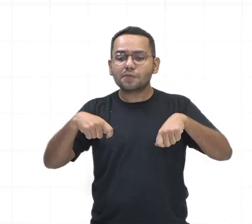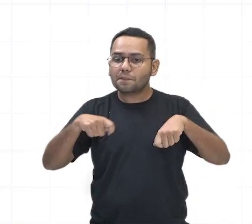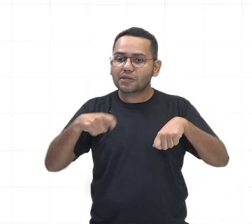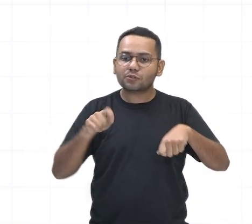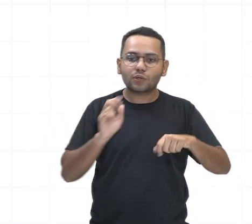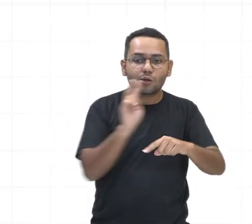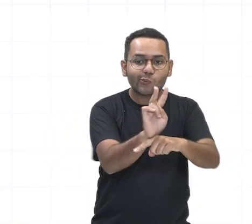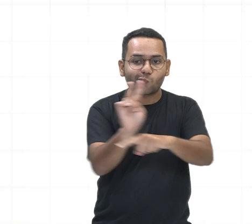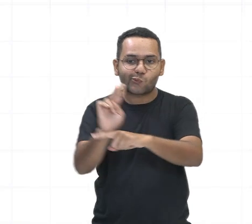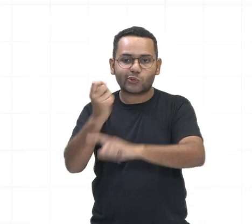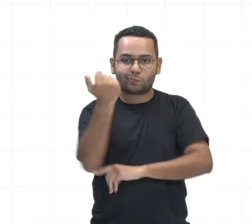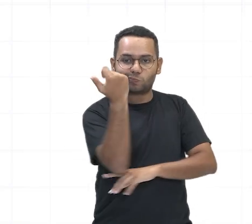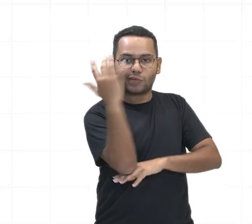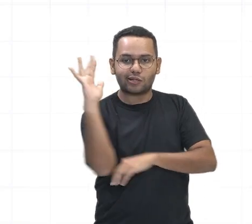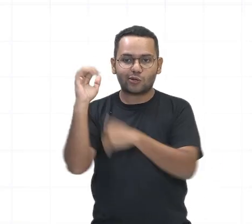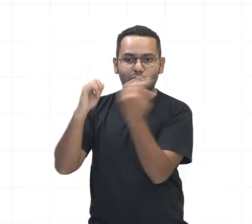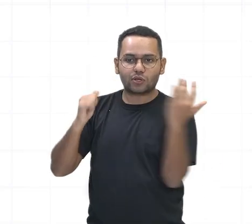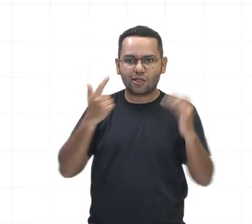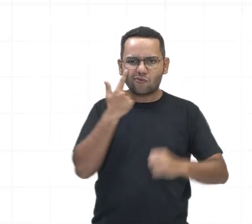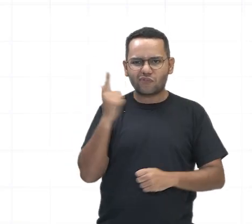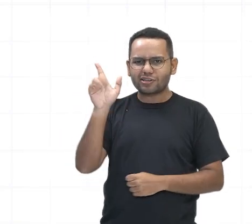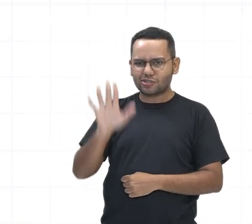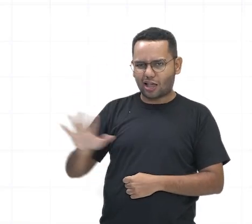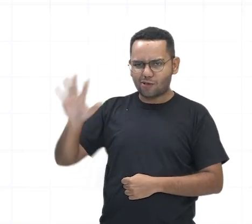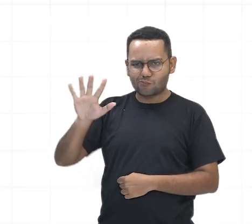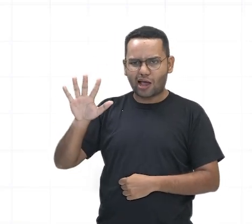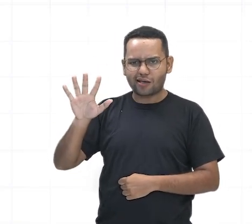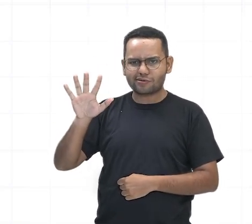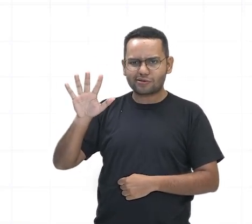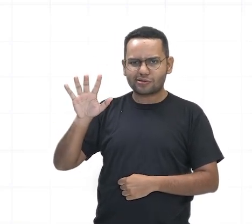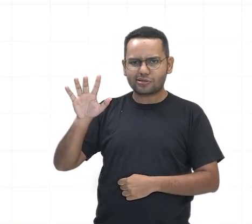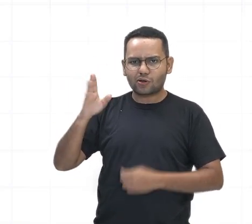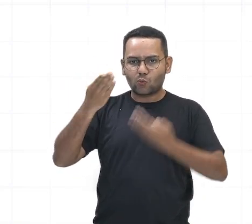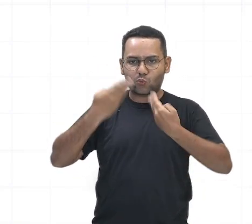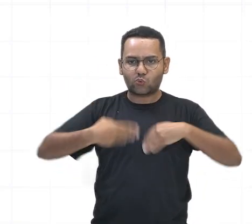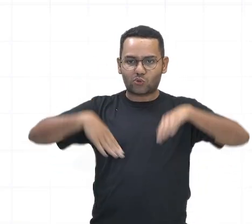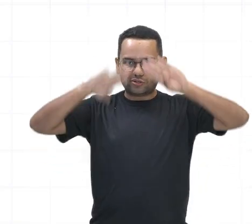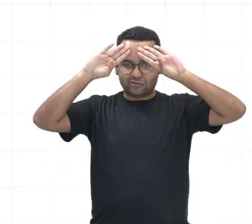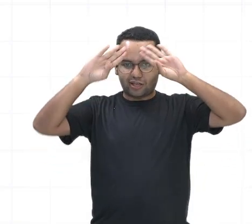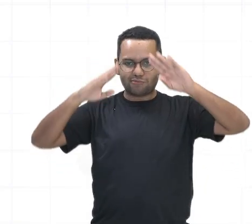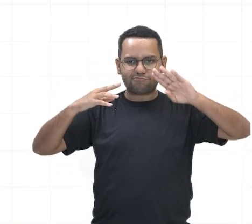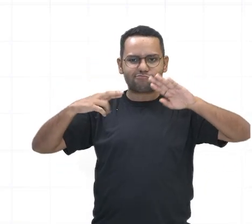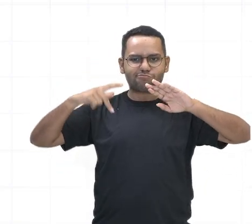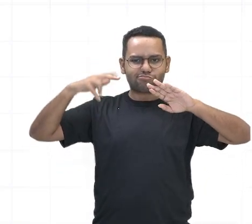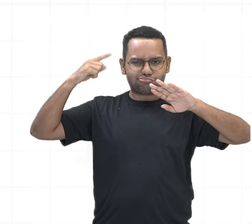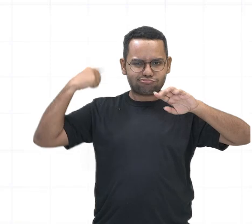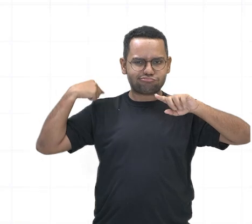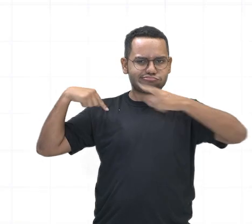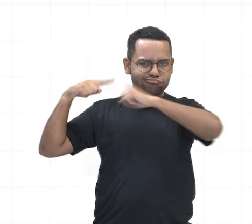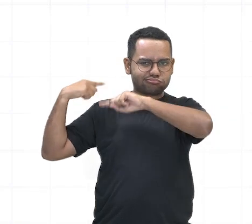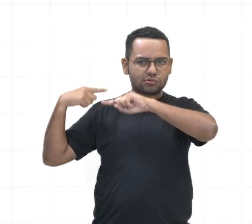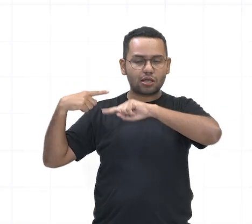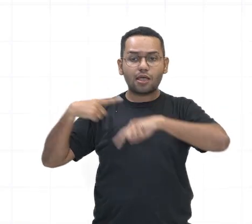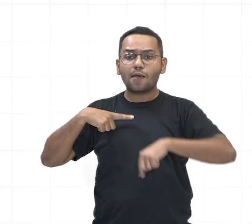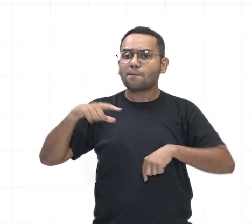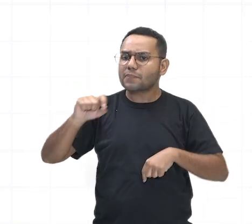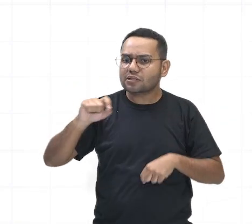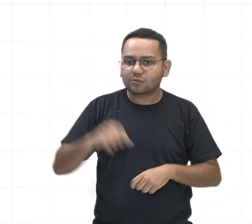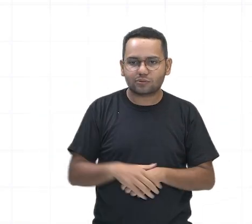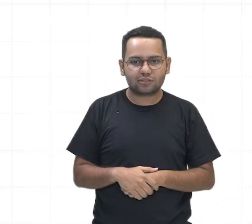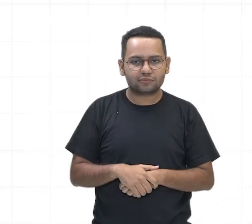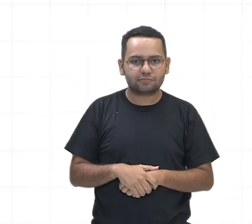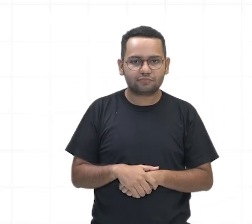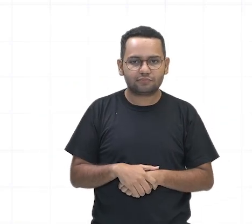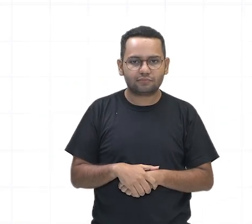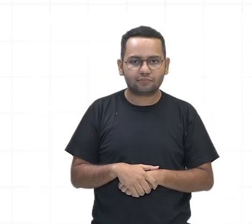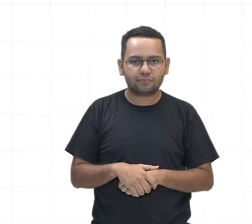Então, todos os ancestrais que vocês estão vendo aí, que são os orixás, eles têm que promover a responsabilidade da pessoa que acredita,